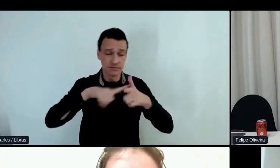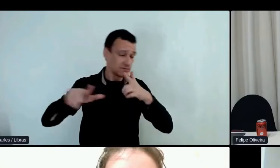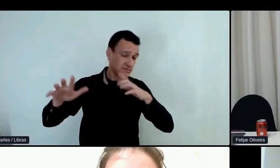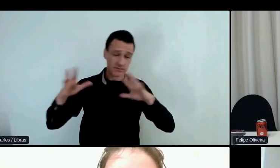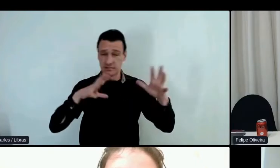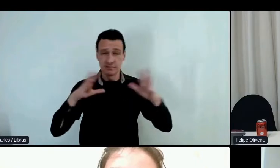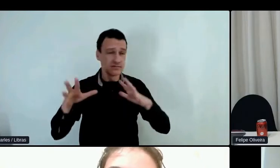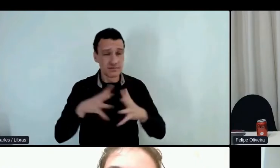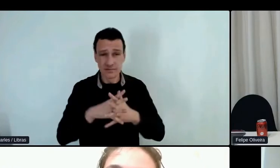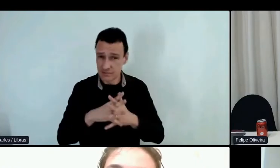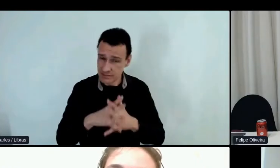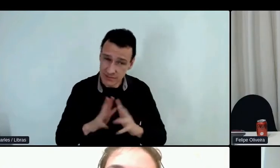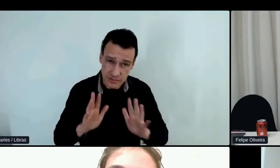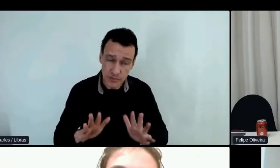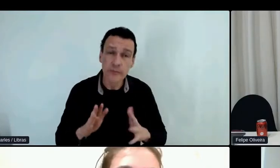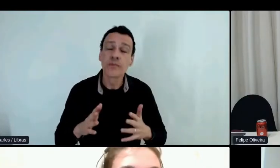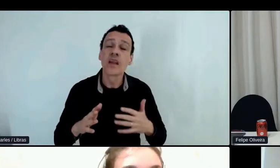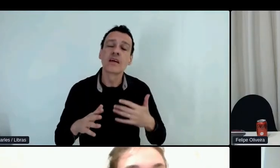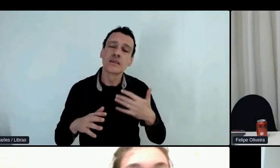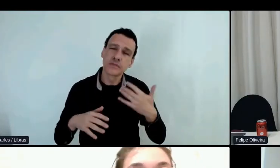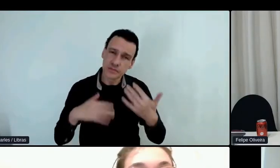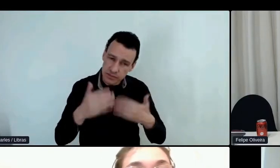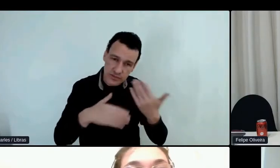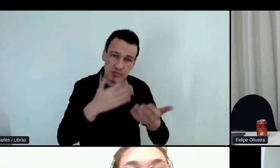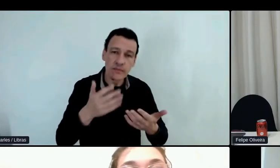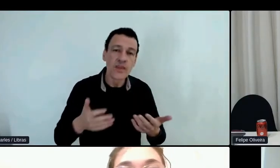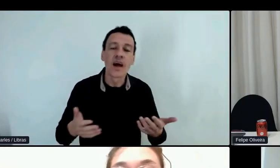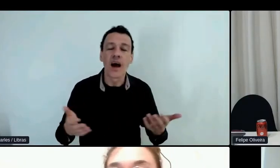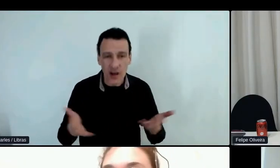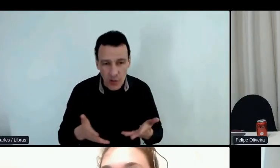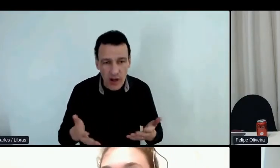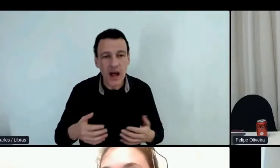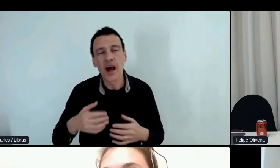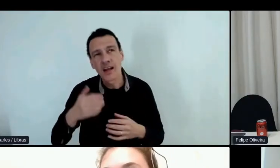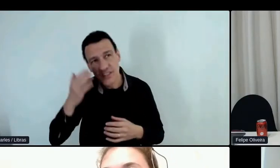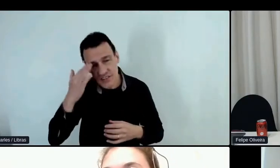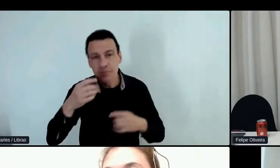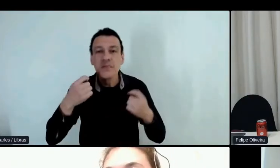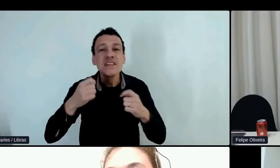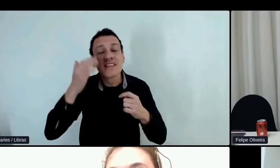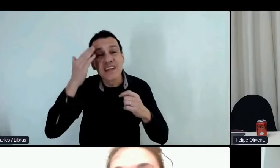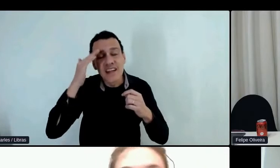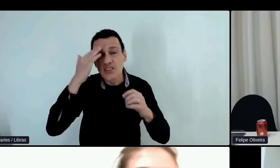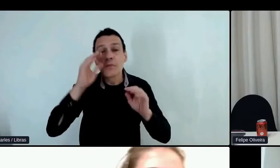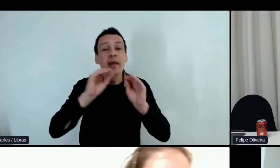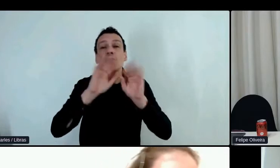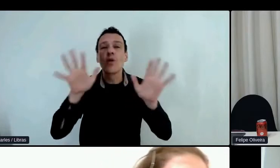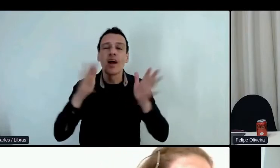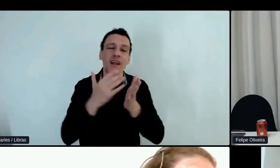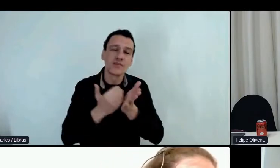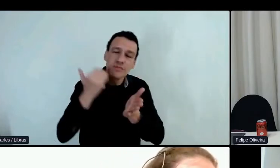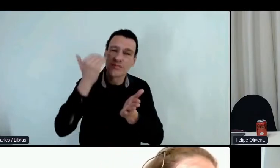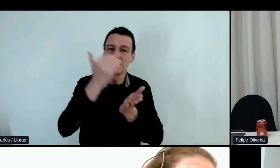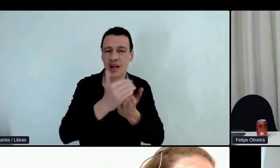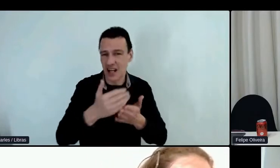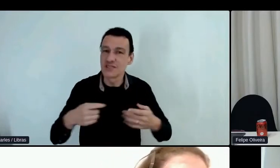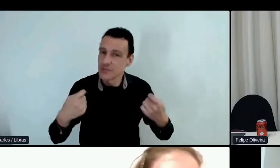que aconteciam, as brigas até que a gente tinha que, no final, era uma interpretação que nem ela nem eu sabíamos por quê,